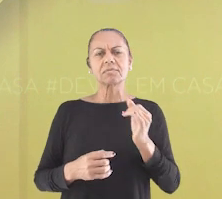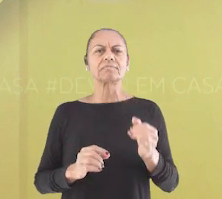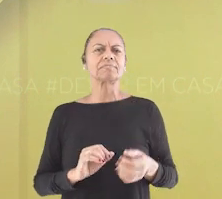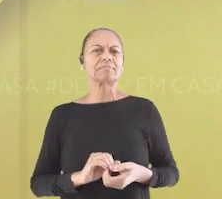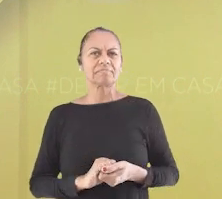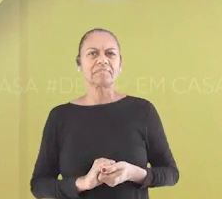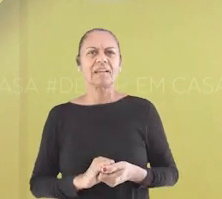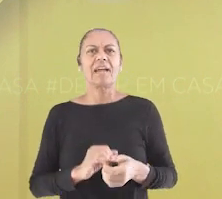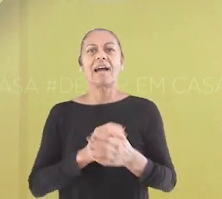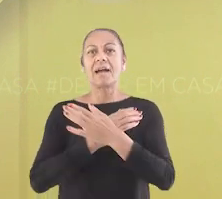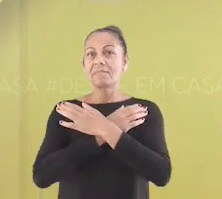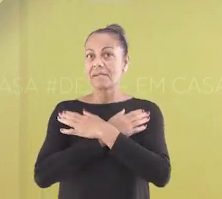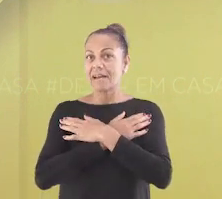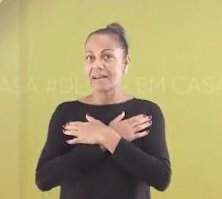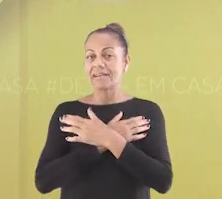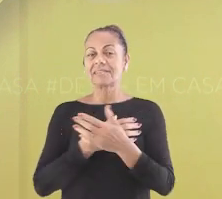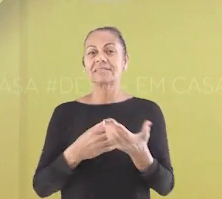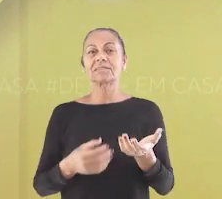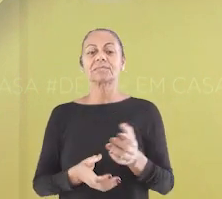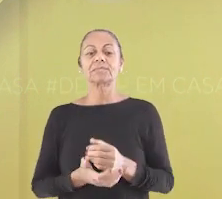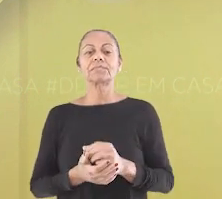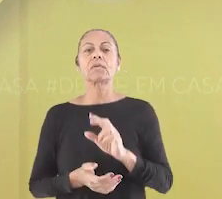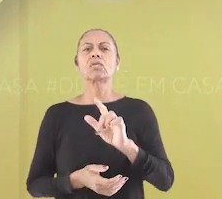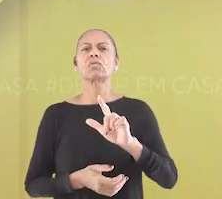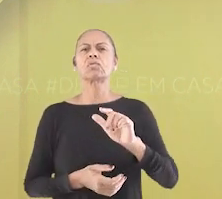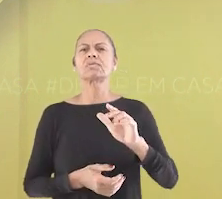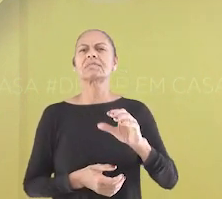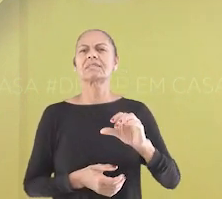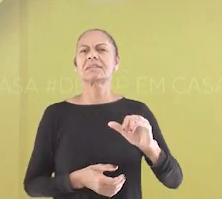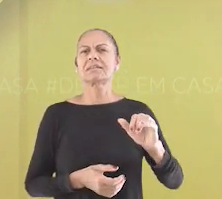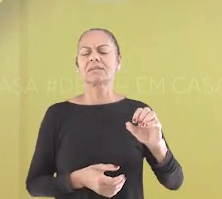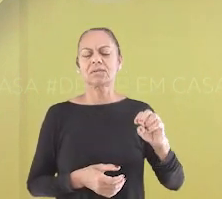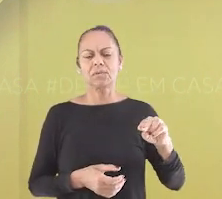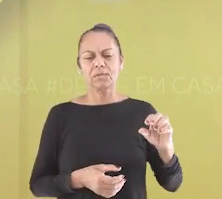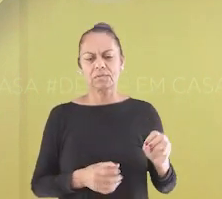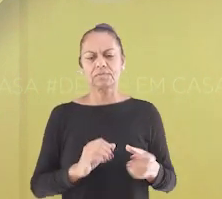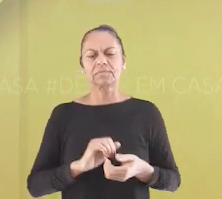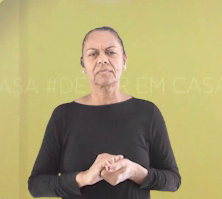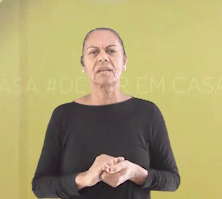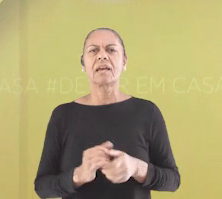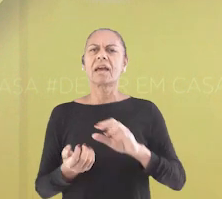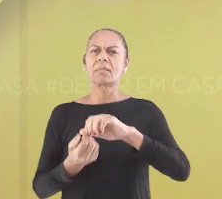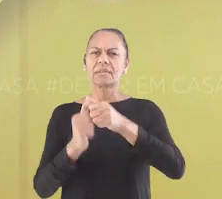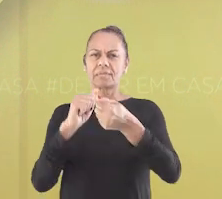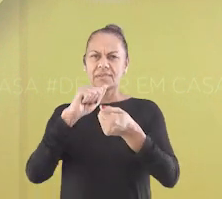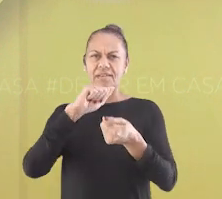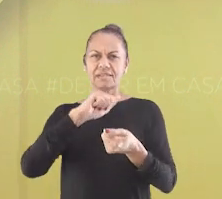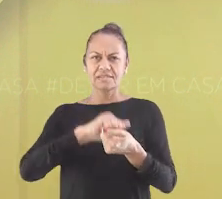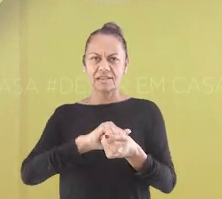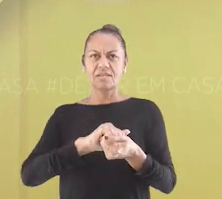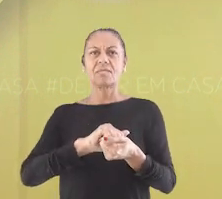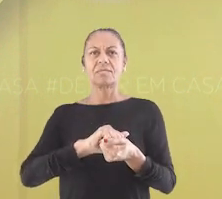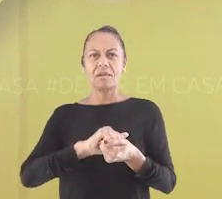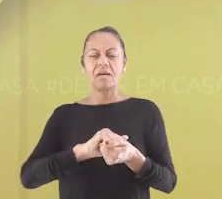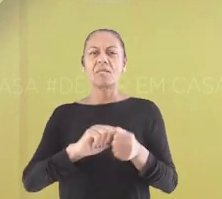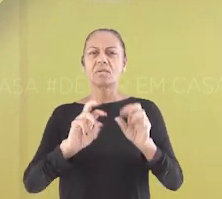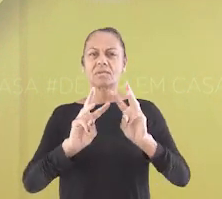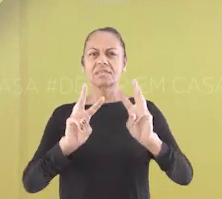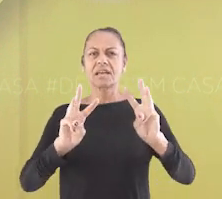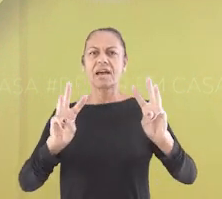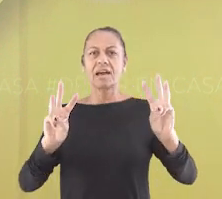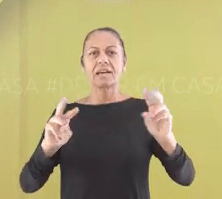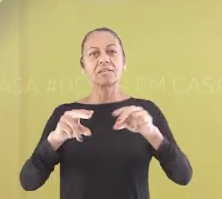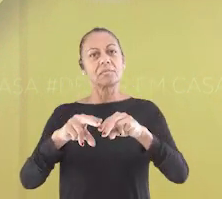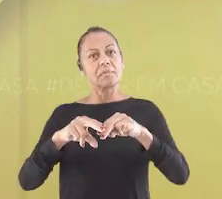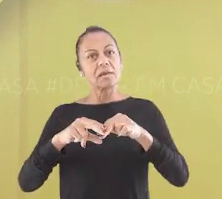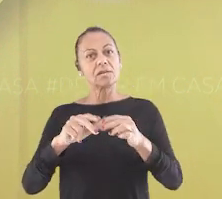Antônio Luciano de Oliveira. Essa carta foi retirada do site Educa Mais, Brasil, e é uma adaptação feita pelo site a partir